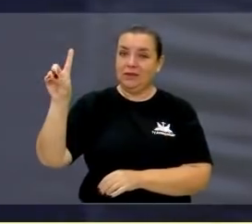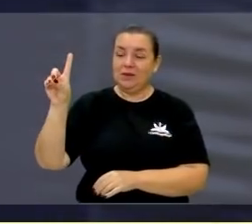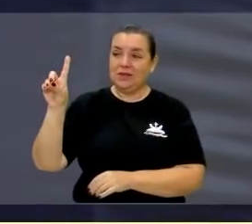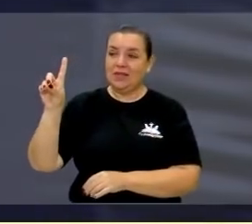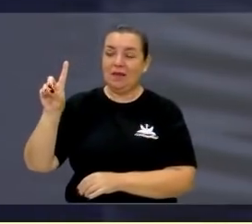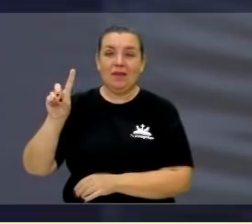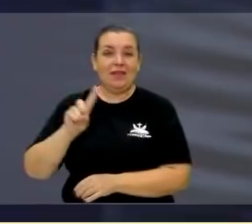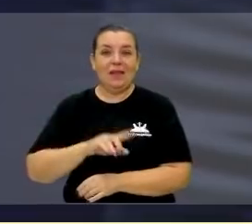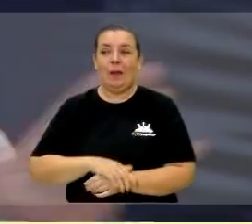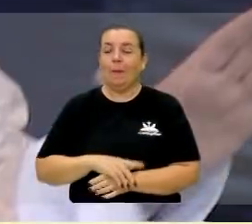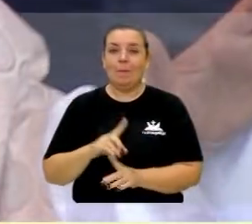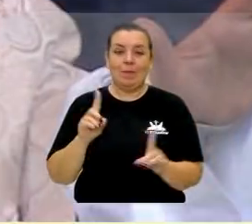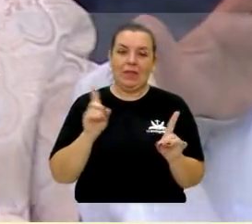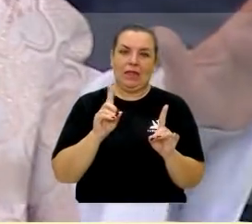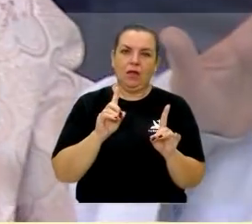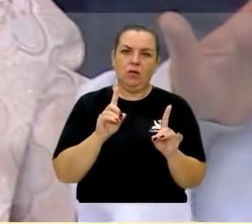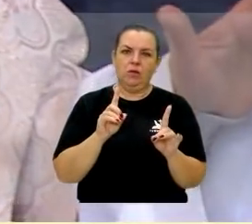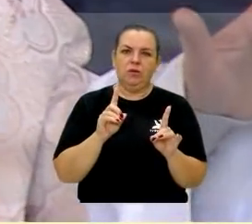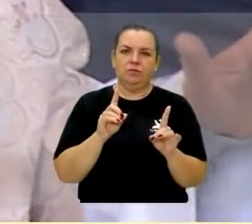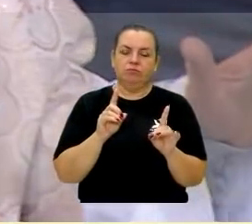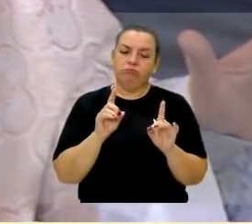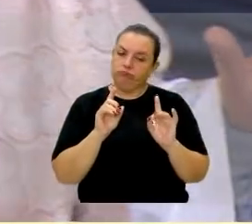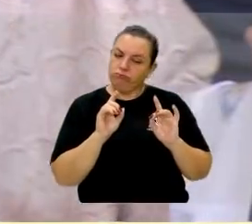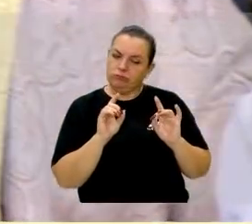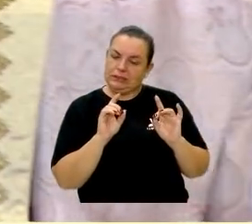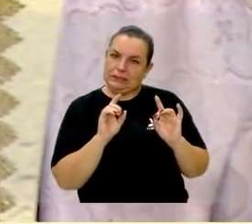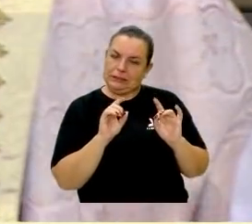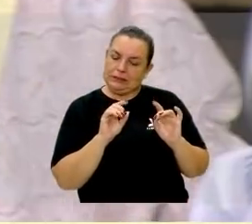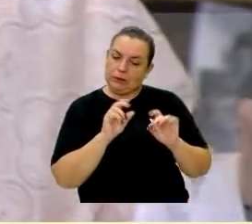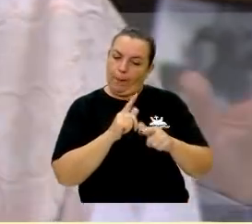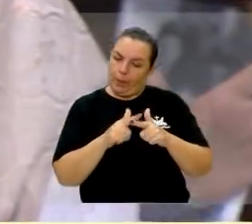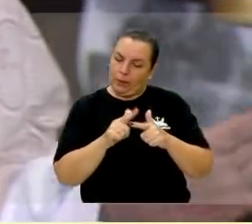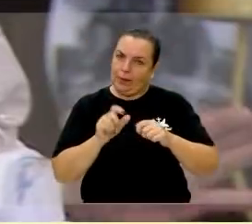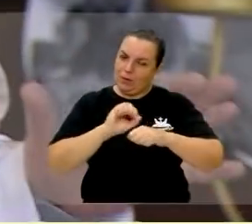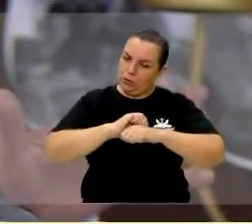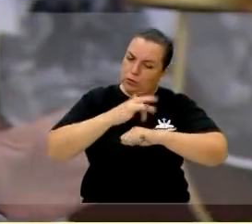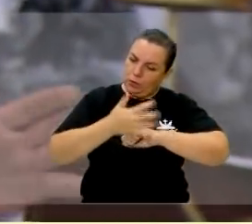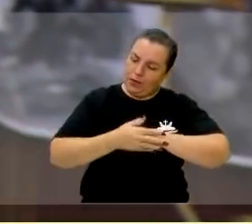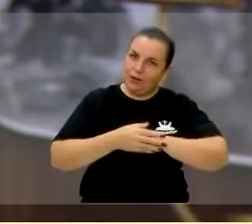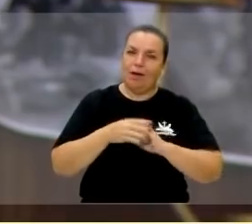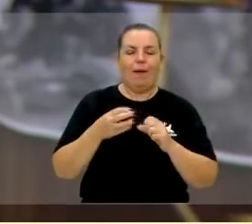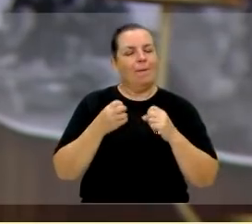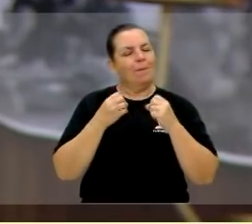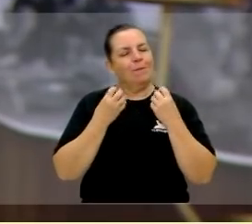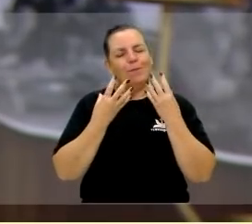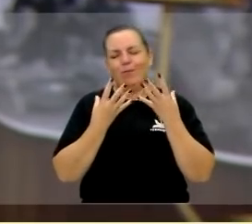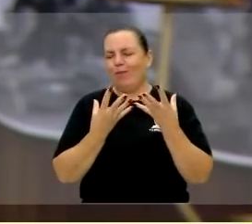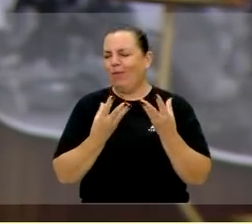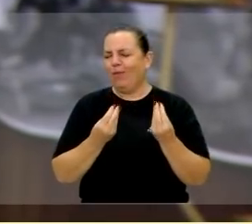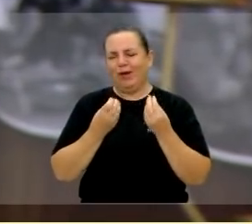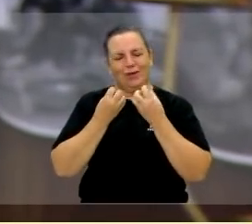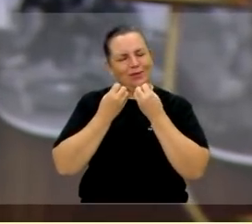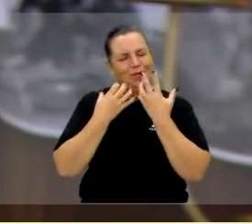que não desmerecendo os problemas do Covid, está valendo a pena.